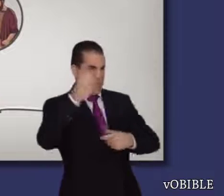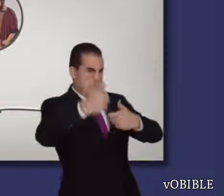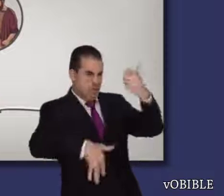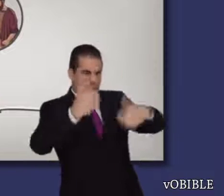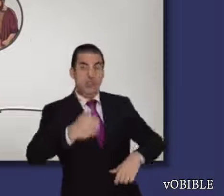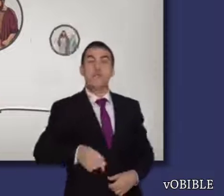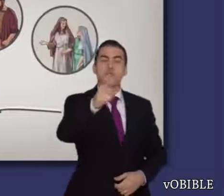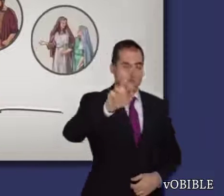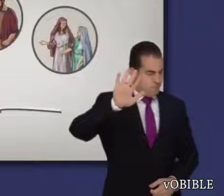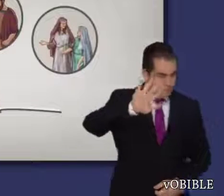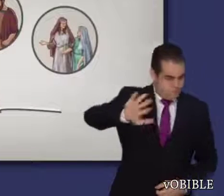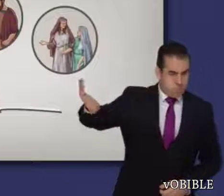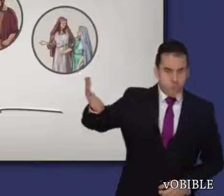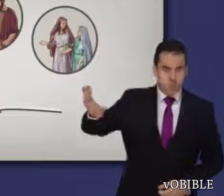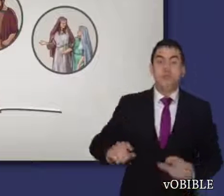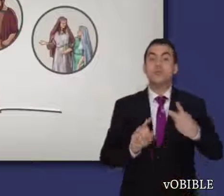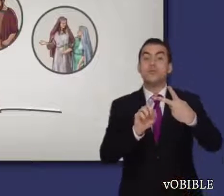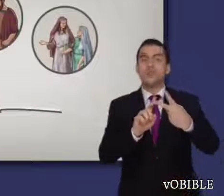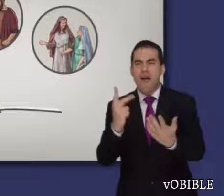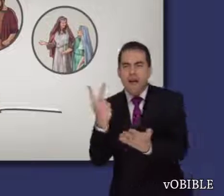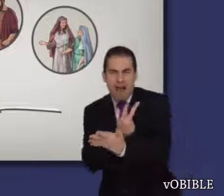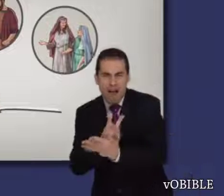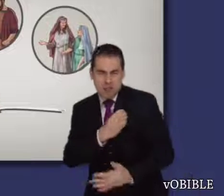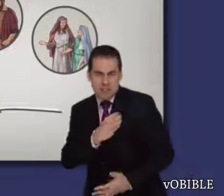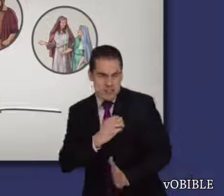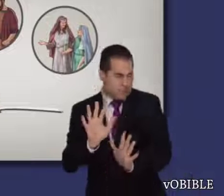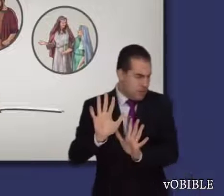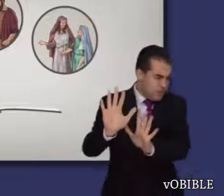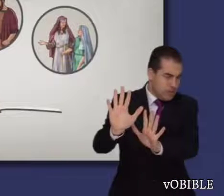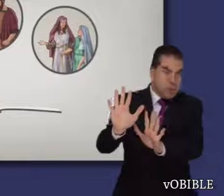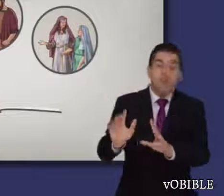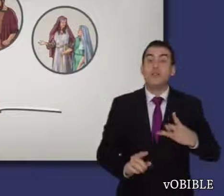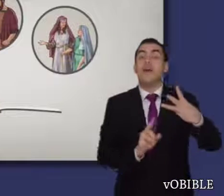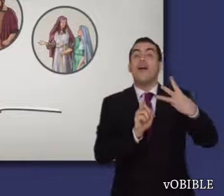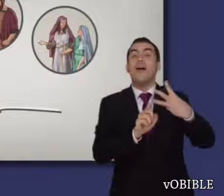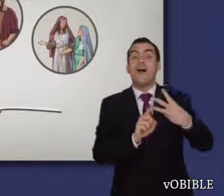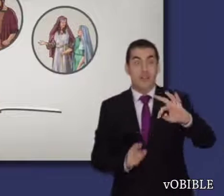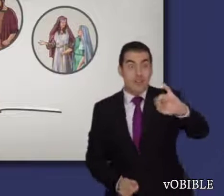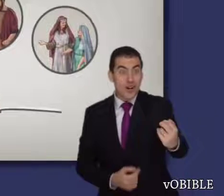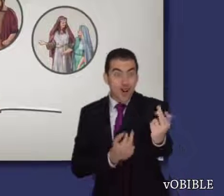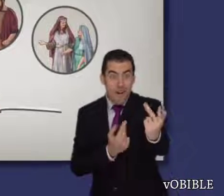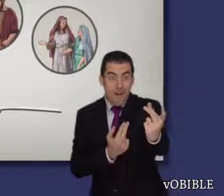pecado e que é muito importante amar de verdade nossos irmãos.